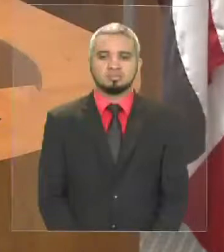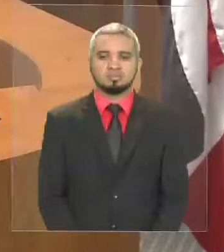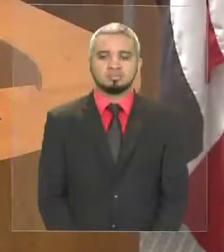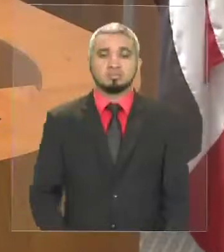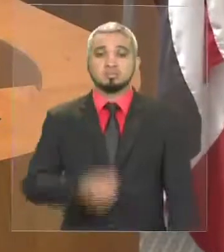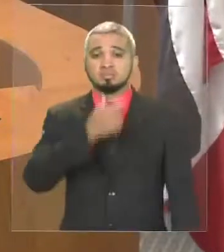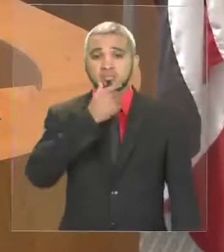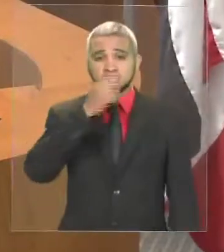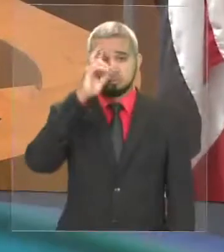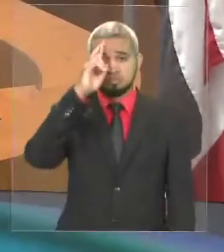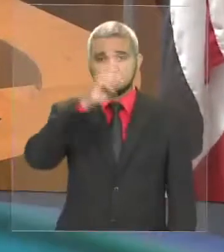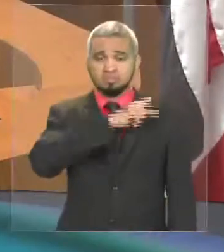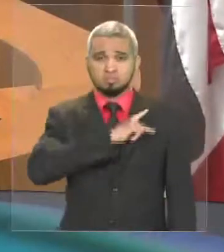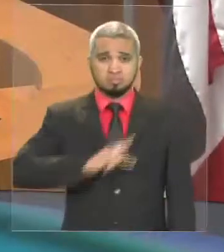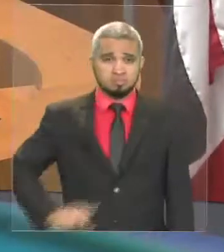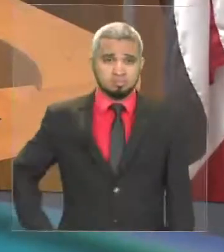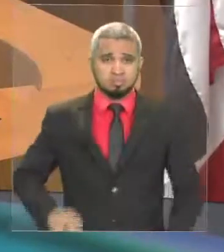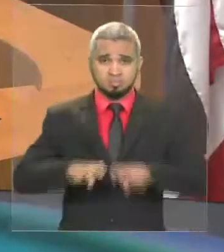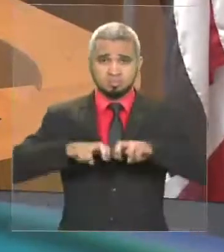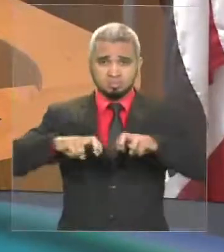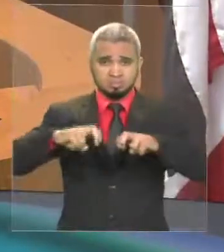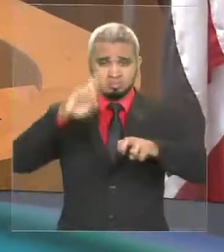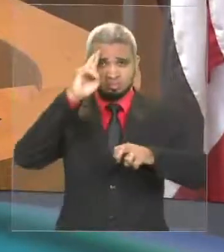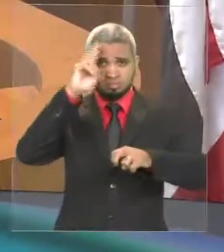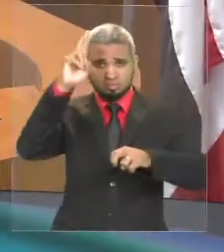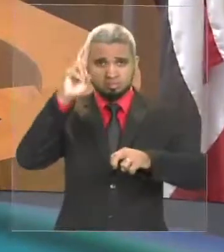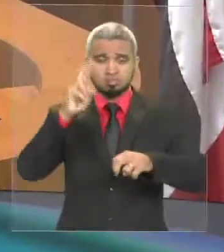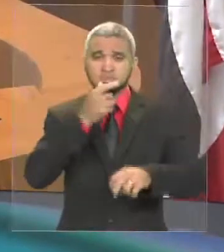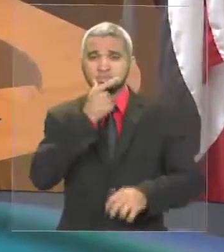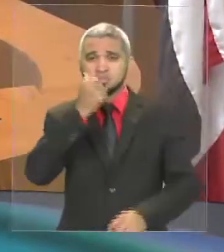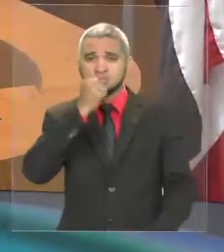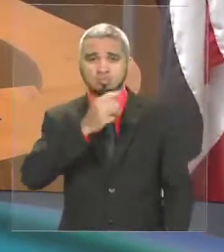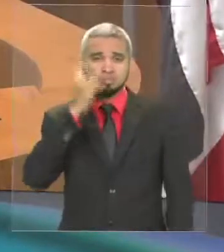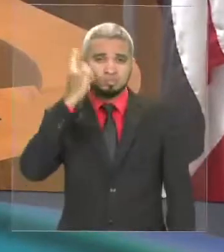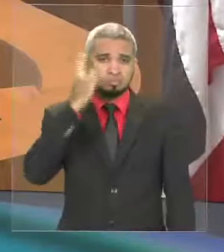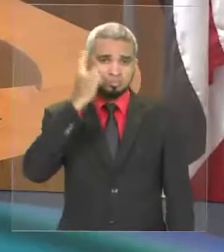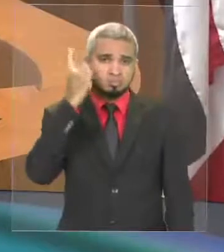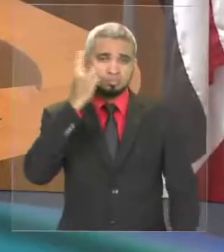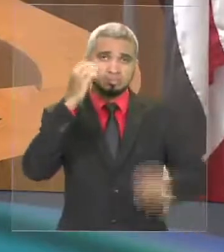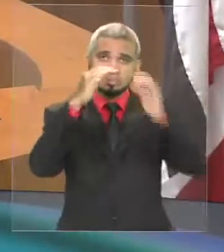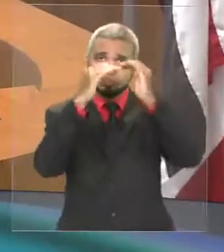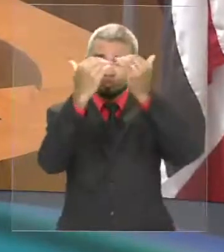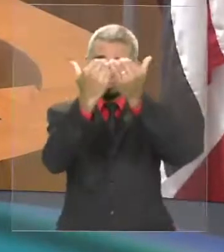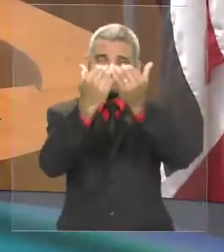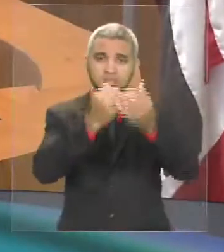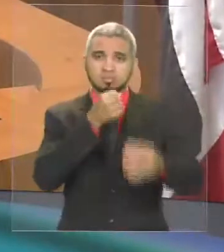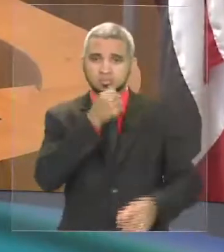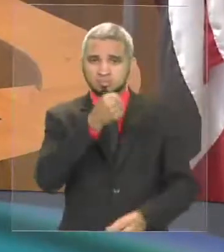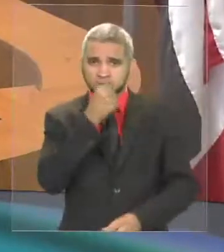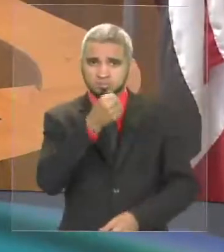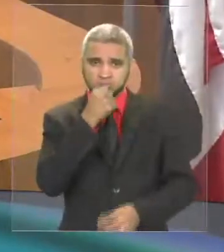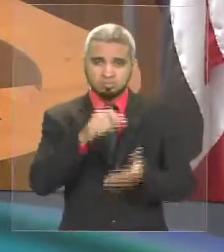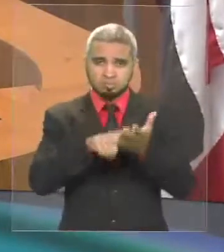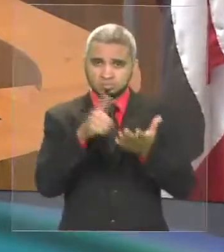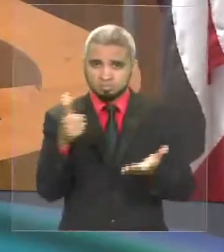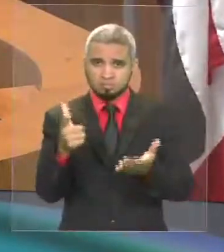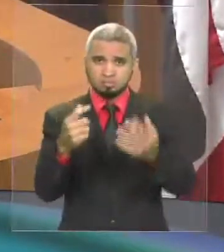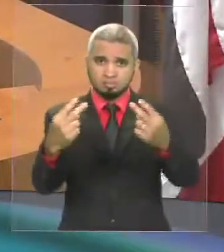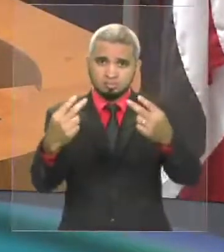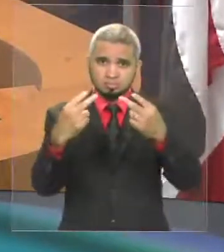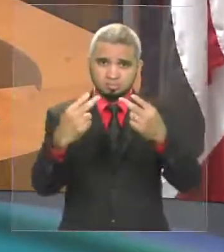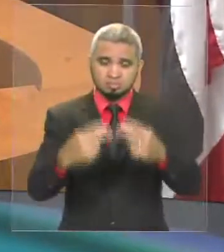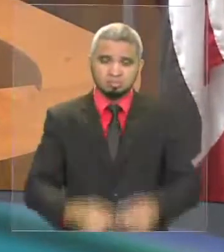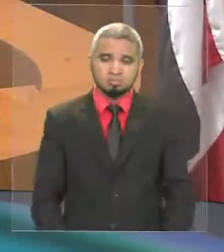Senhor presidente, demais membros da mesa, senhoras e senhores deputados, galeria, imprensa que acompanha os nossos trabalhos na Assembleia Legislativa do Estado do